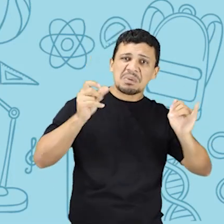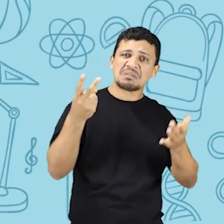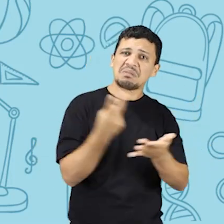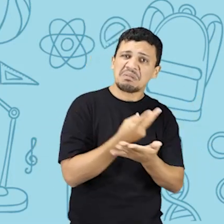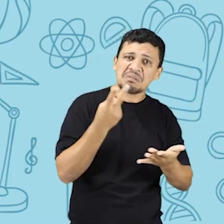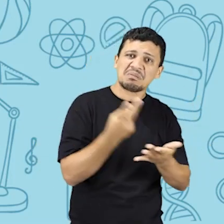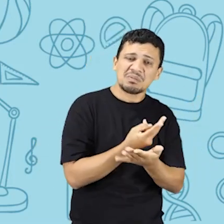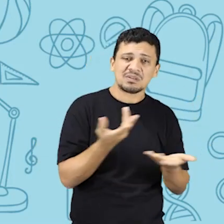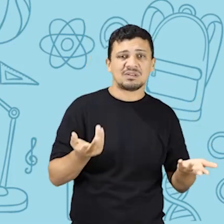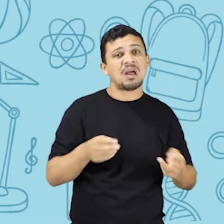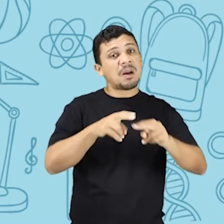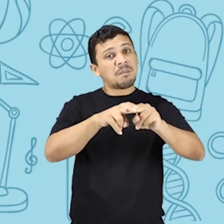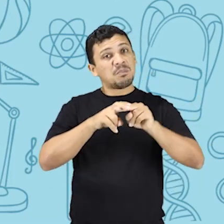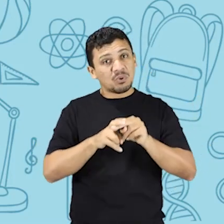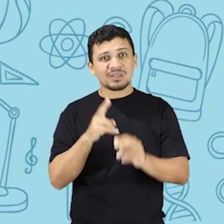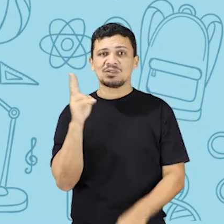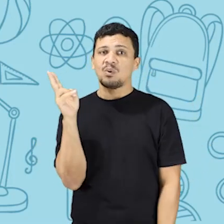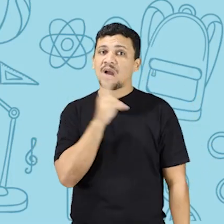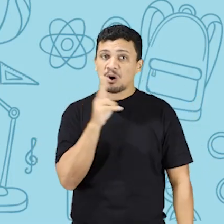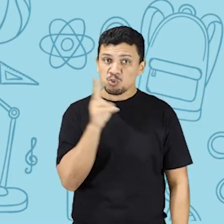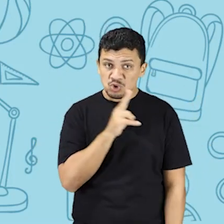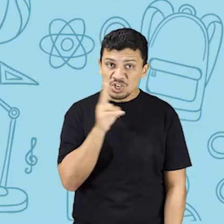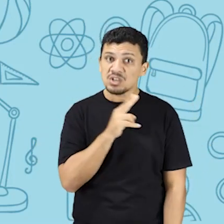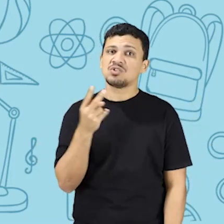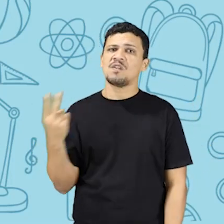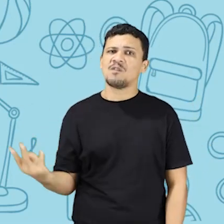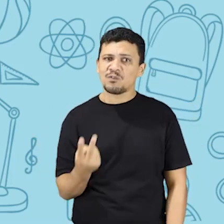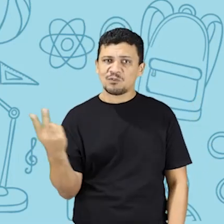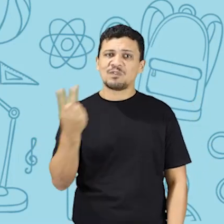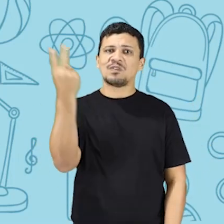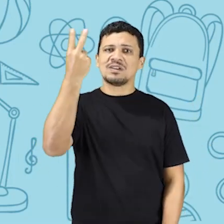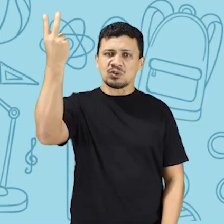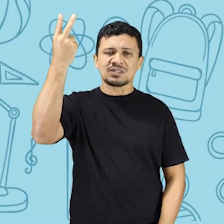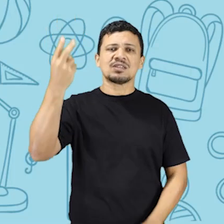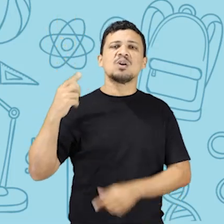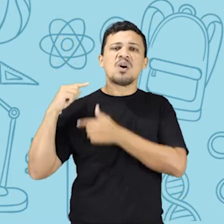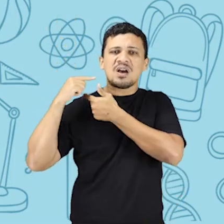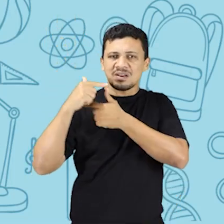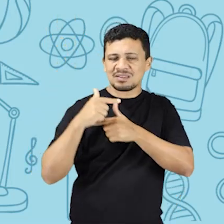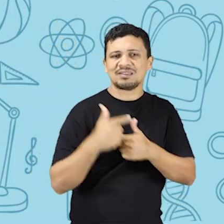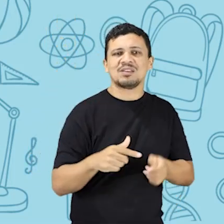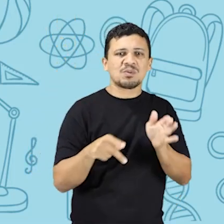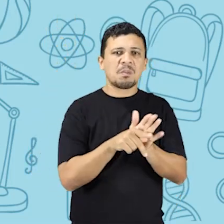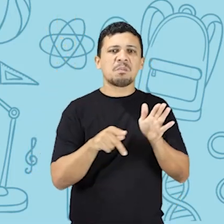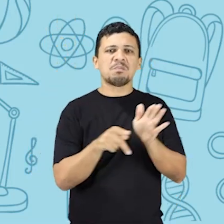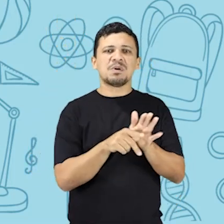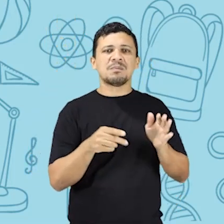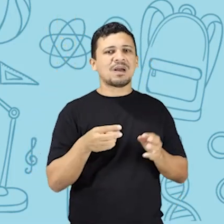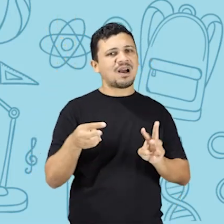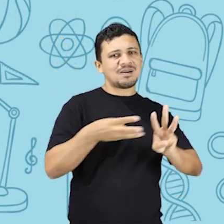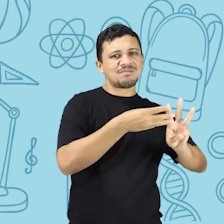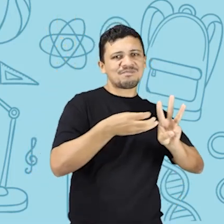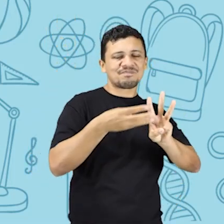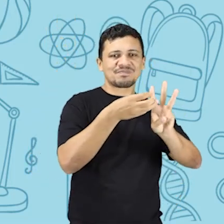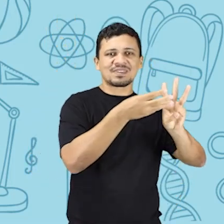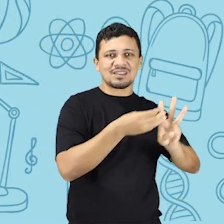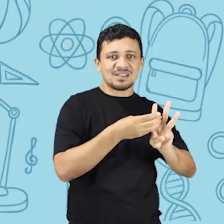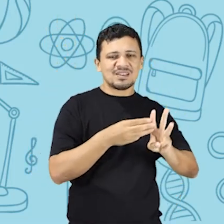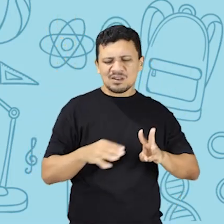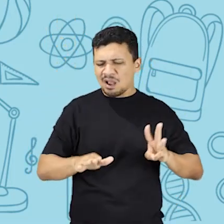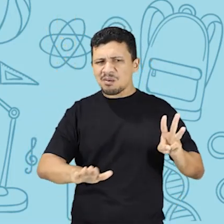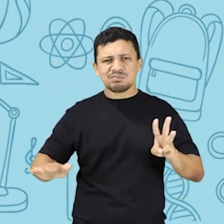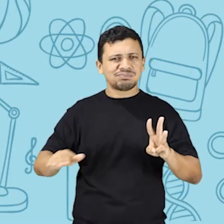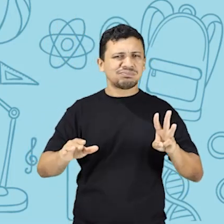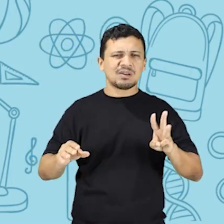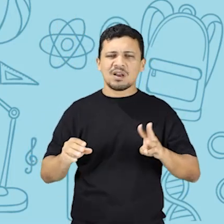desinformação. Por isso, se faz urgente a valorização das tradições indígenas, desde a pré-escola para enriquecer a visão das